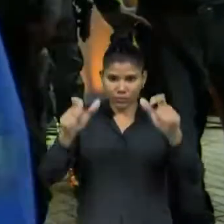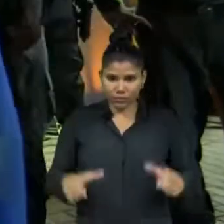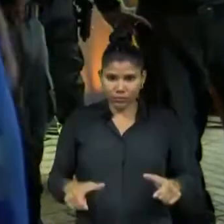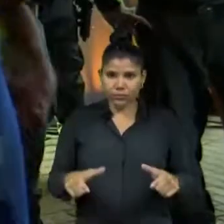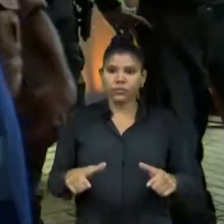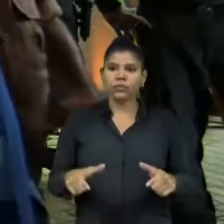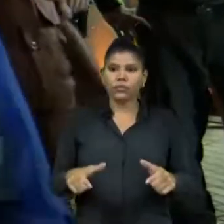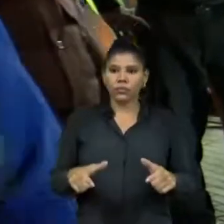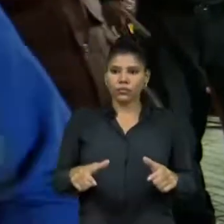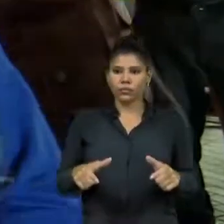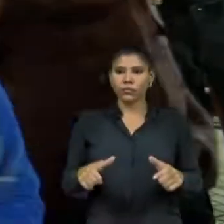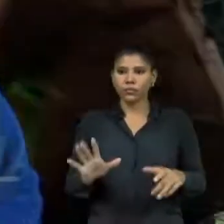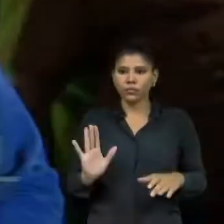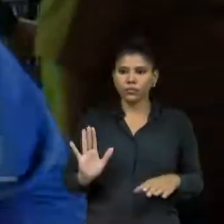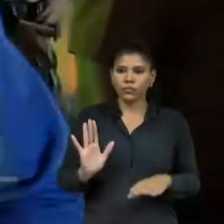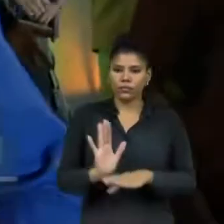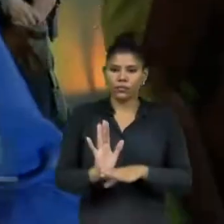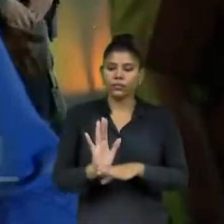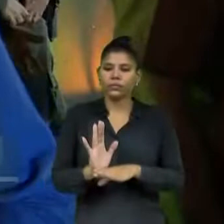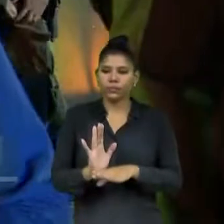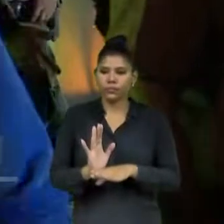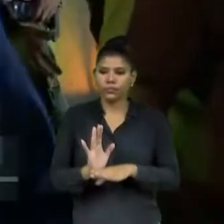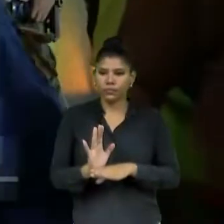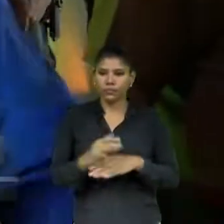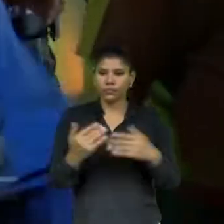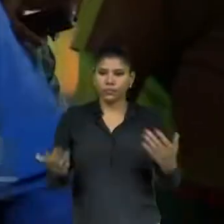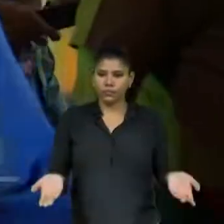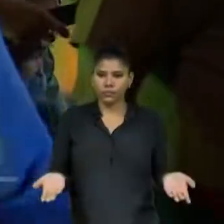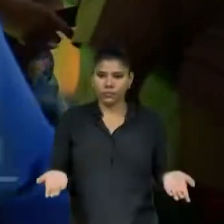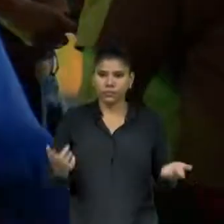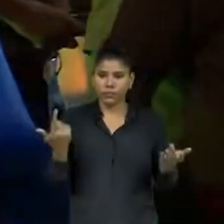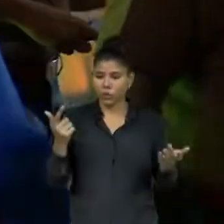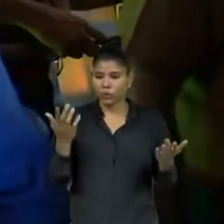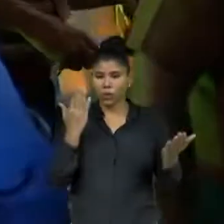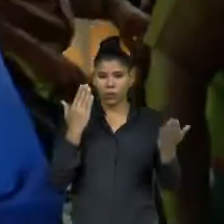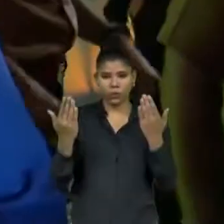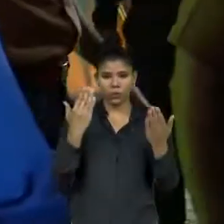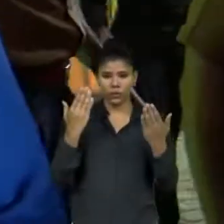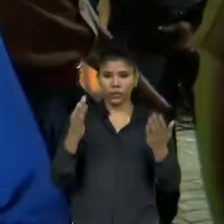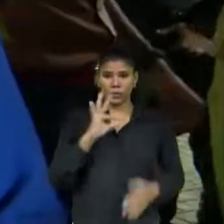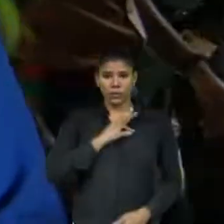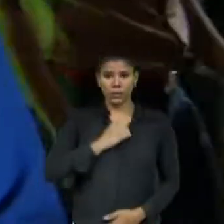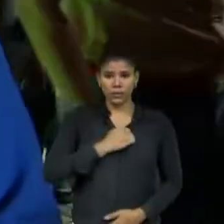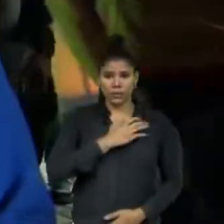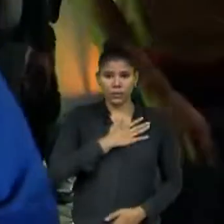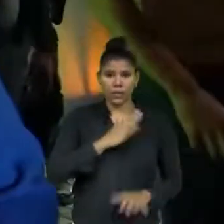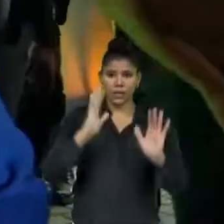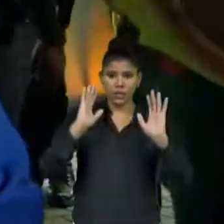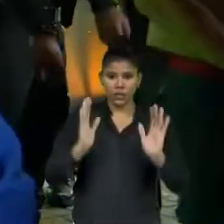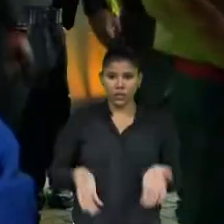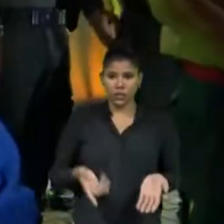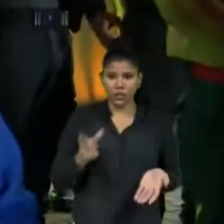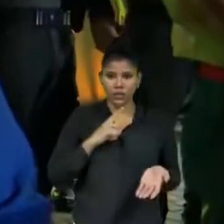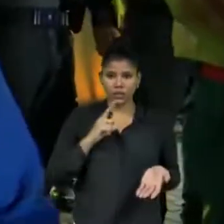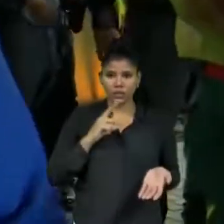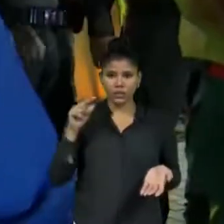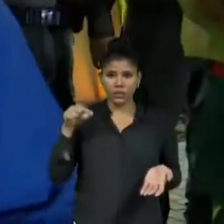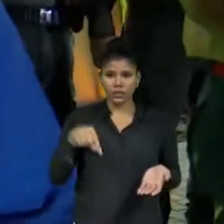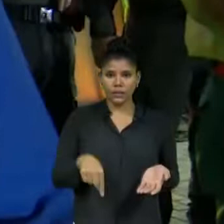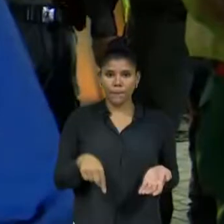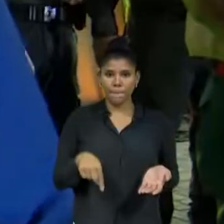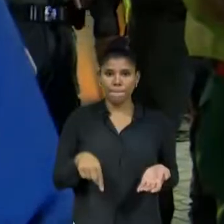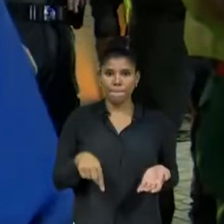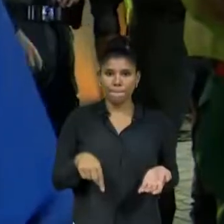para o policiamento aqui na região. Então, eu não tenho dúvidas, né? A Polícia Militar já vinha aqui nessa região da cidade com a operação Prevenção